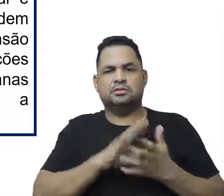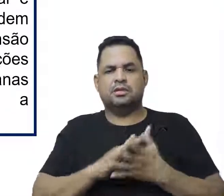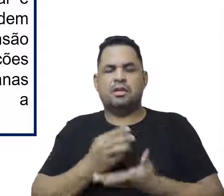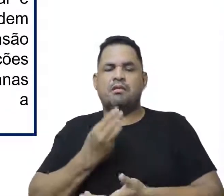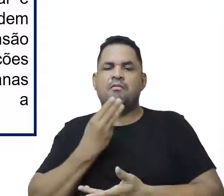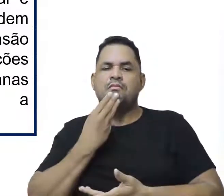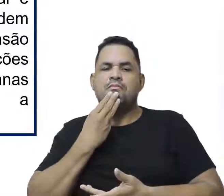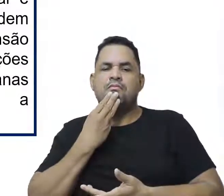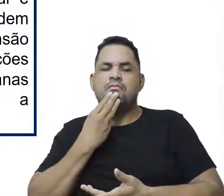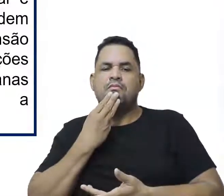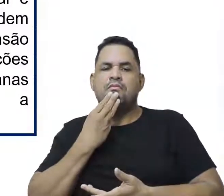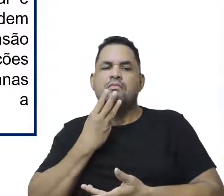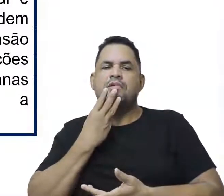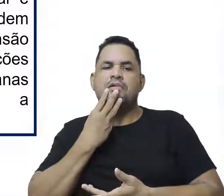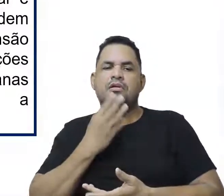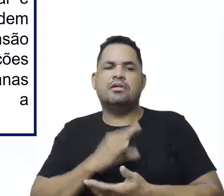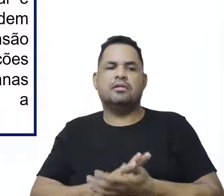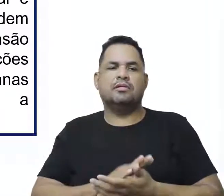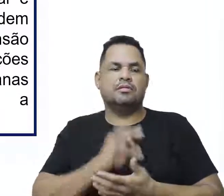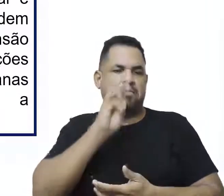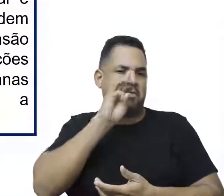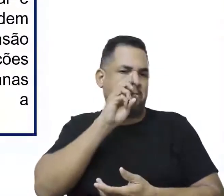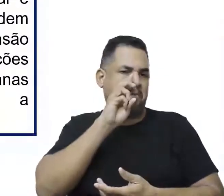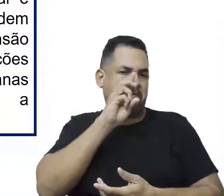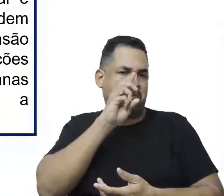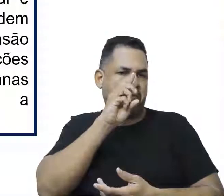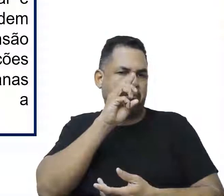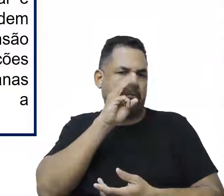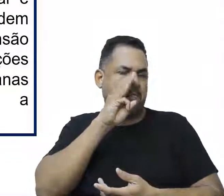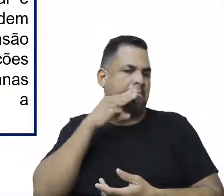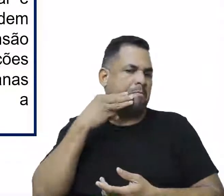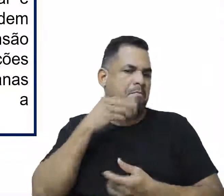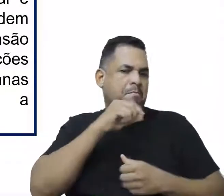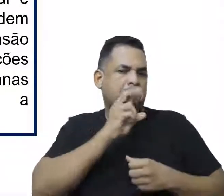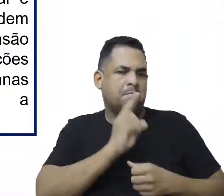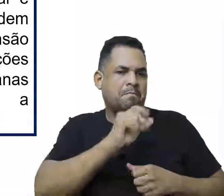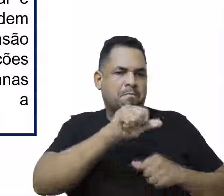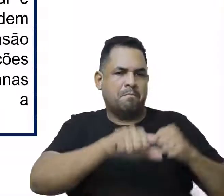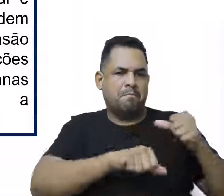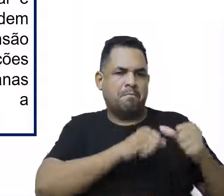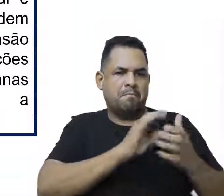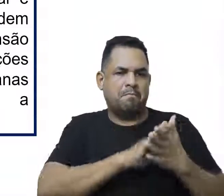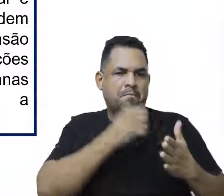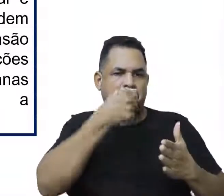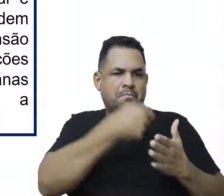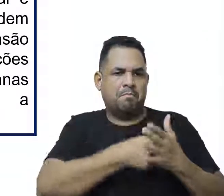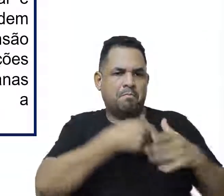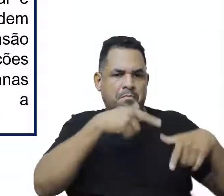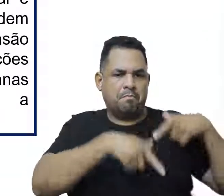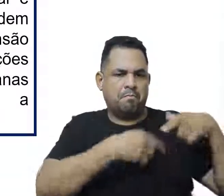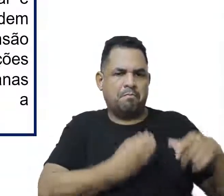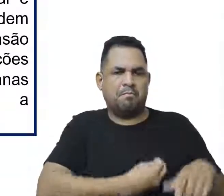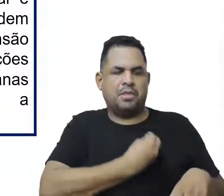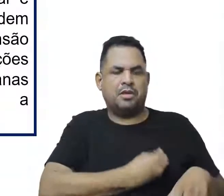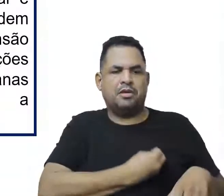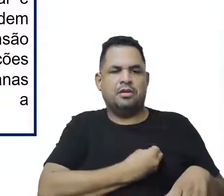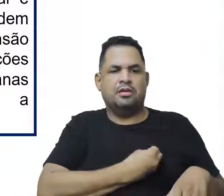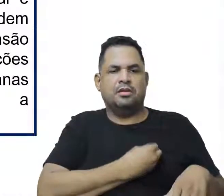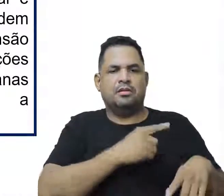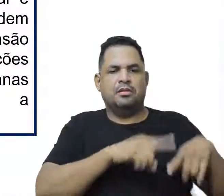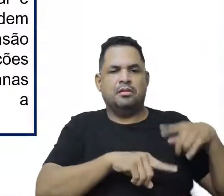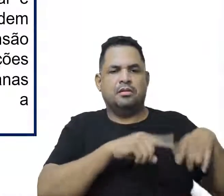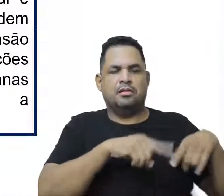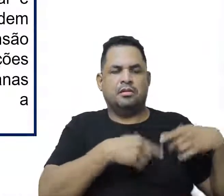ideias do VB para Marques o processo de mudança é determinado pela produção da vida material